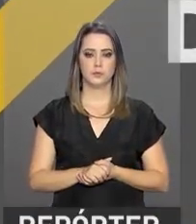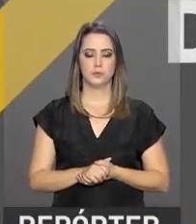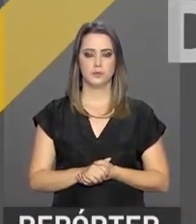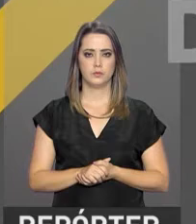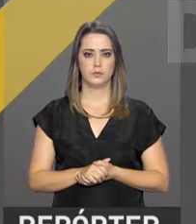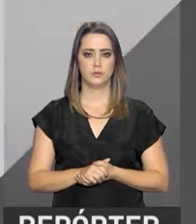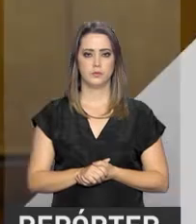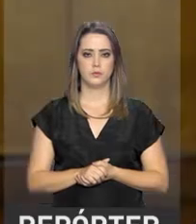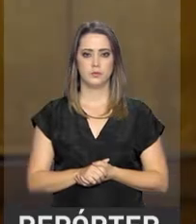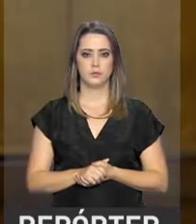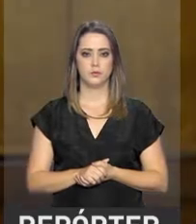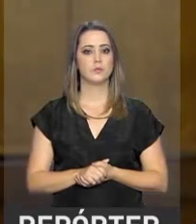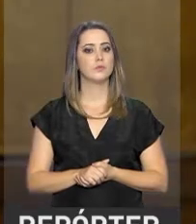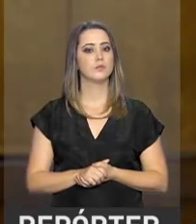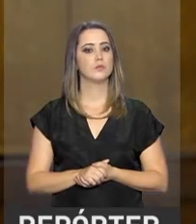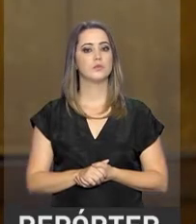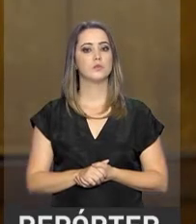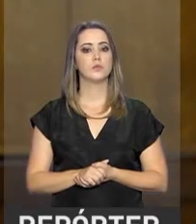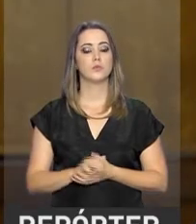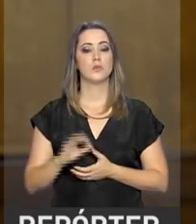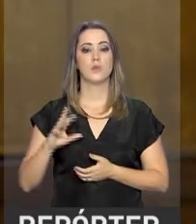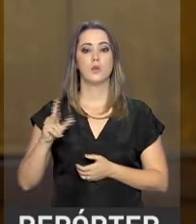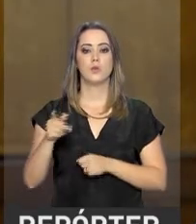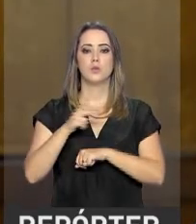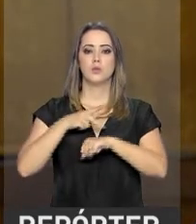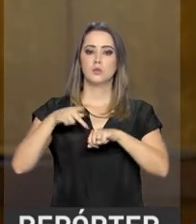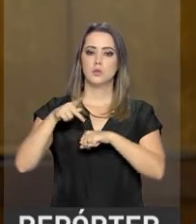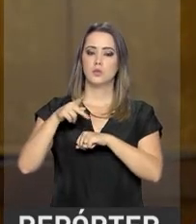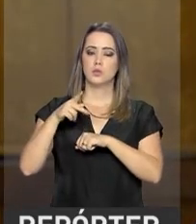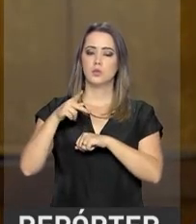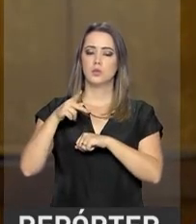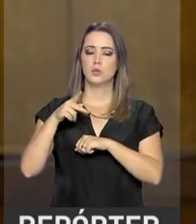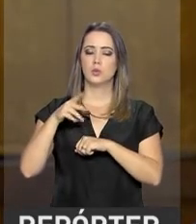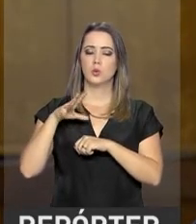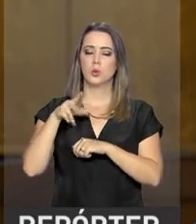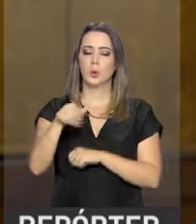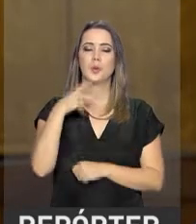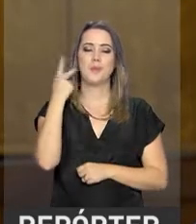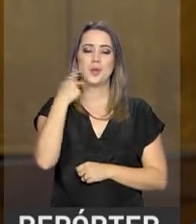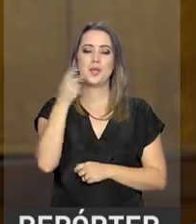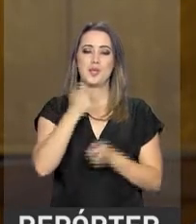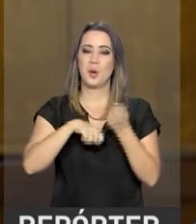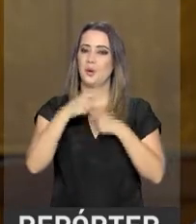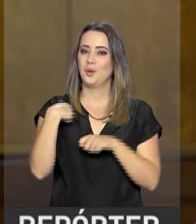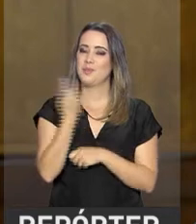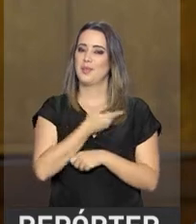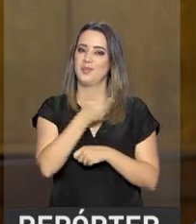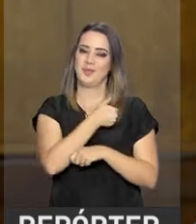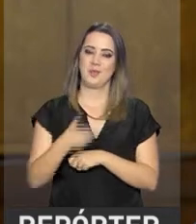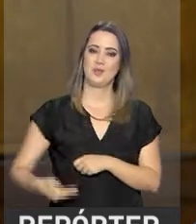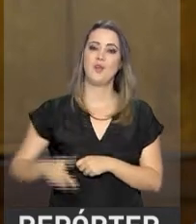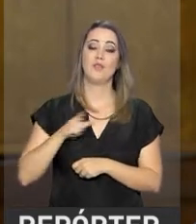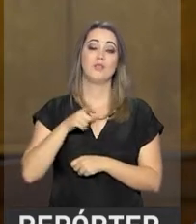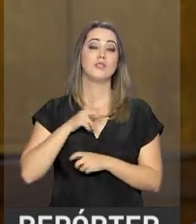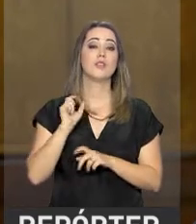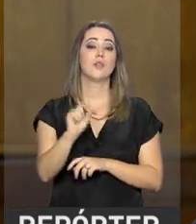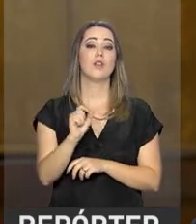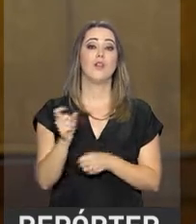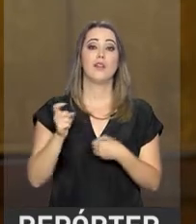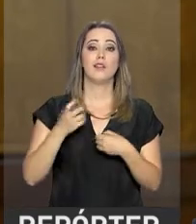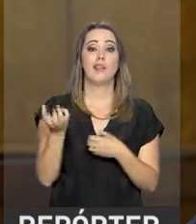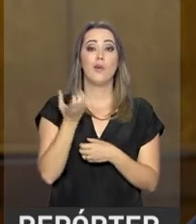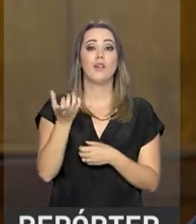toda política econômica é do nosso governo é pautado pela ideia da recuperação do emprego